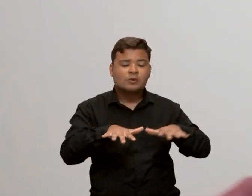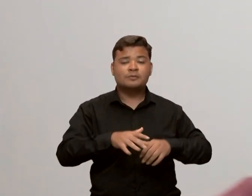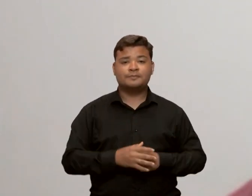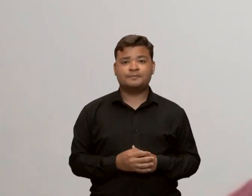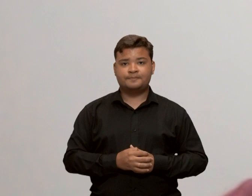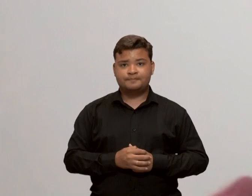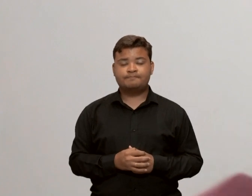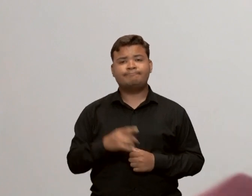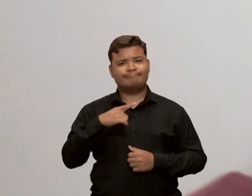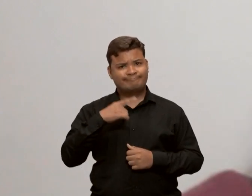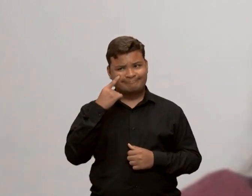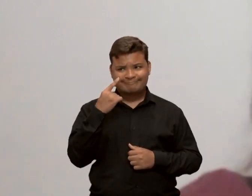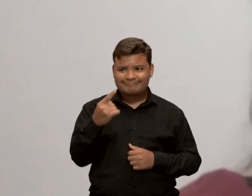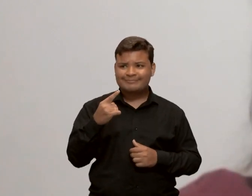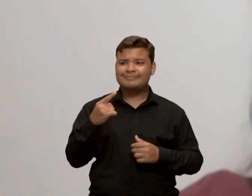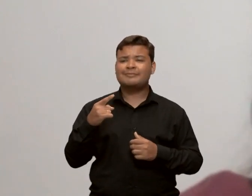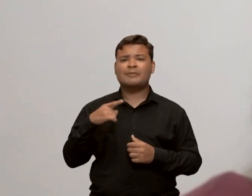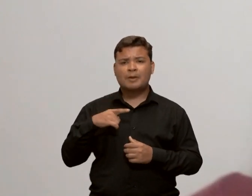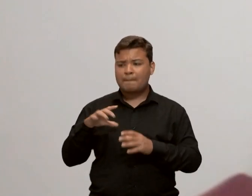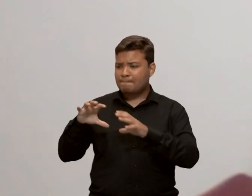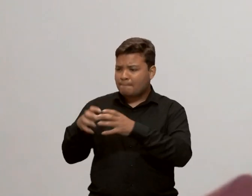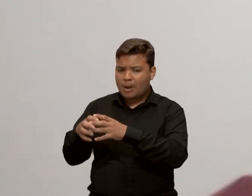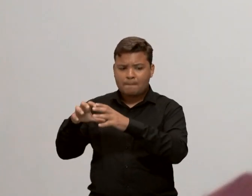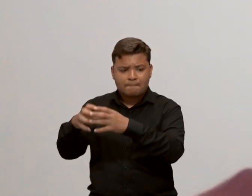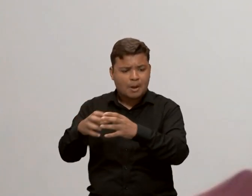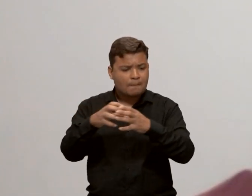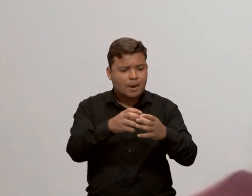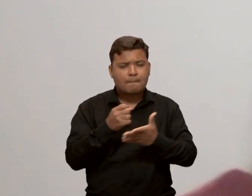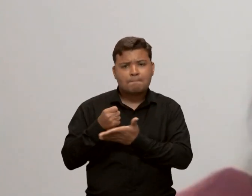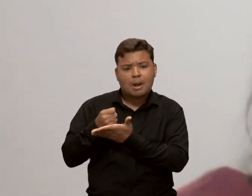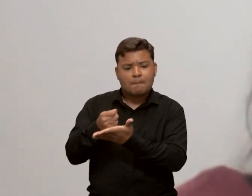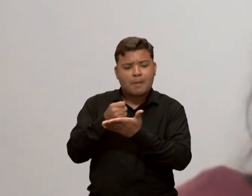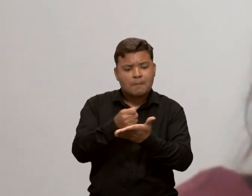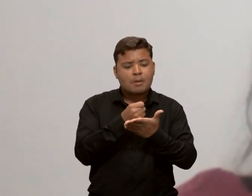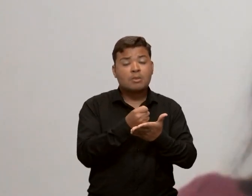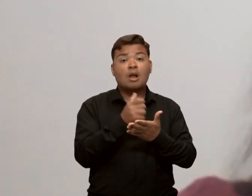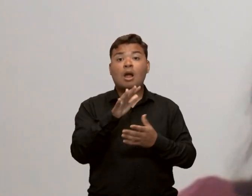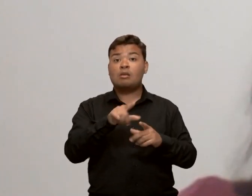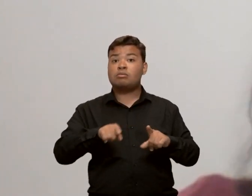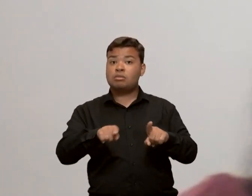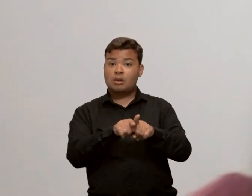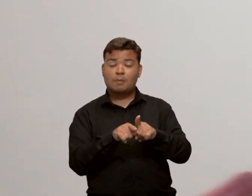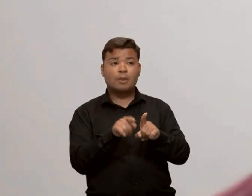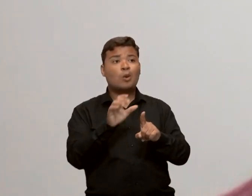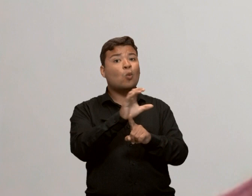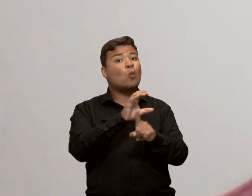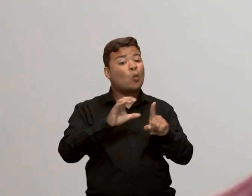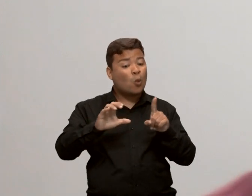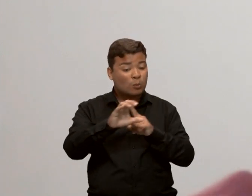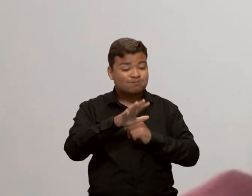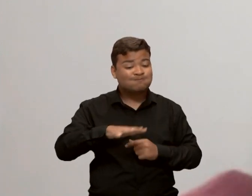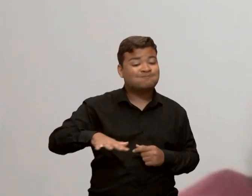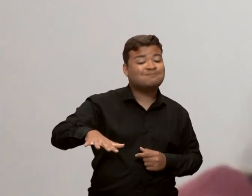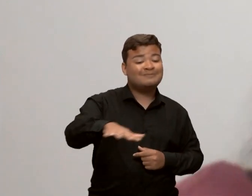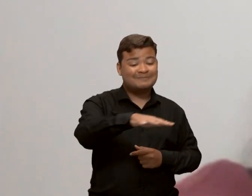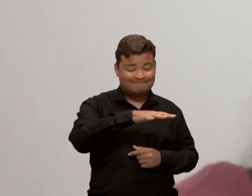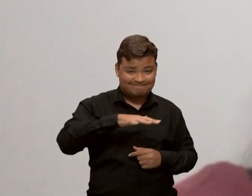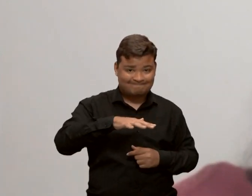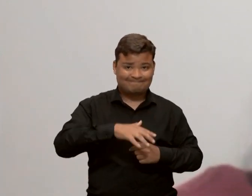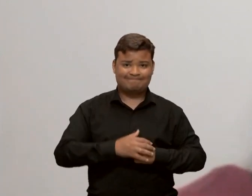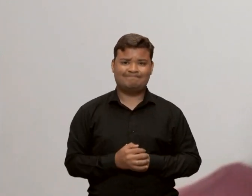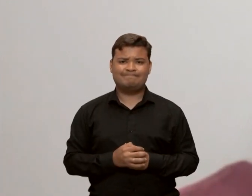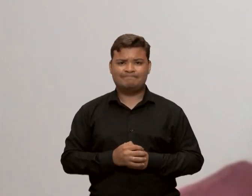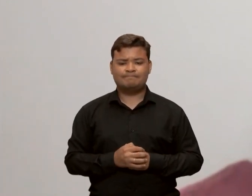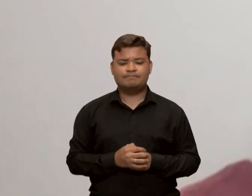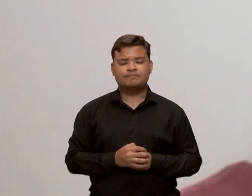dessas redes que nós podemos ter aí de apoio, a comunidade em geral, como bem falou a professora Vanessa, né, o que eu,